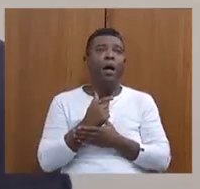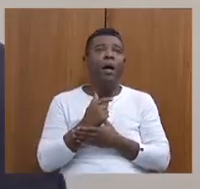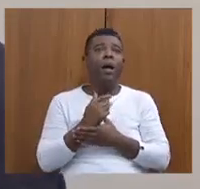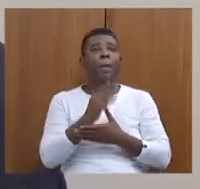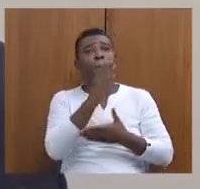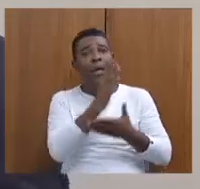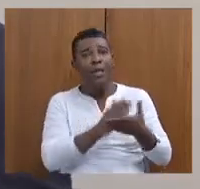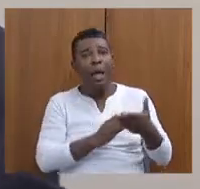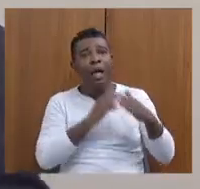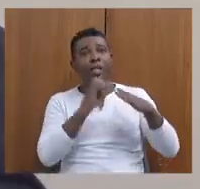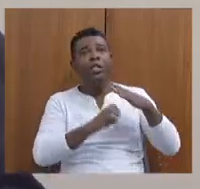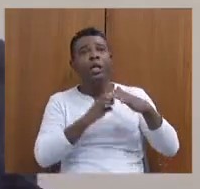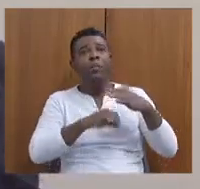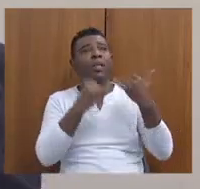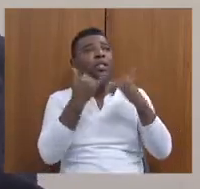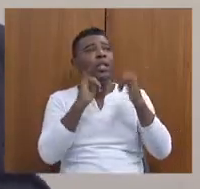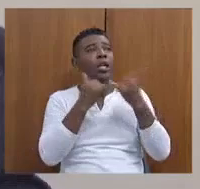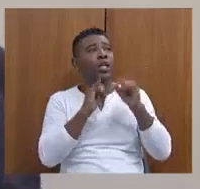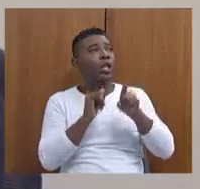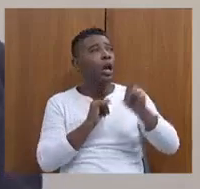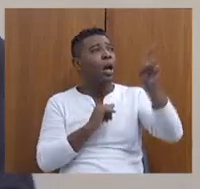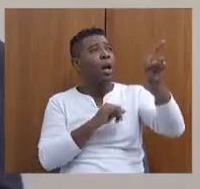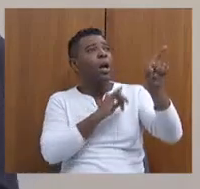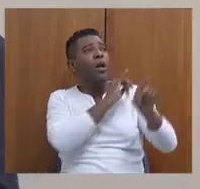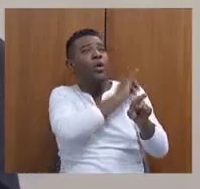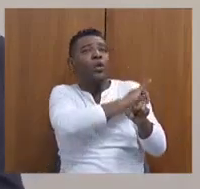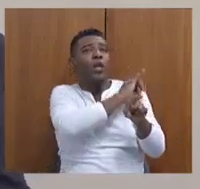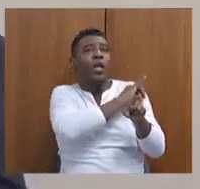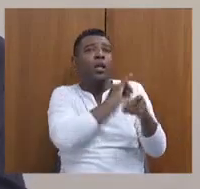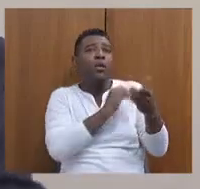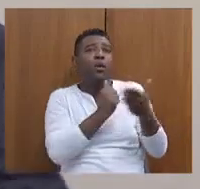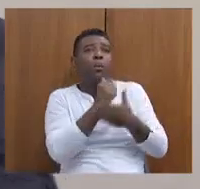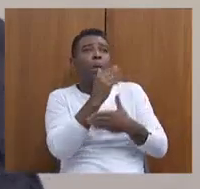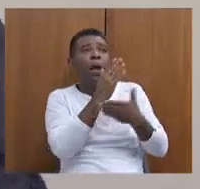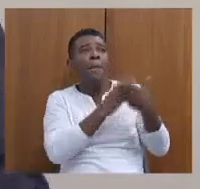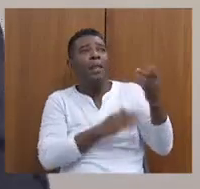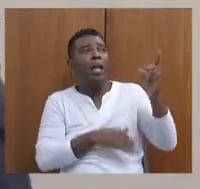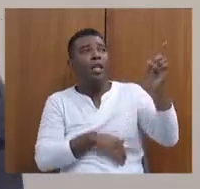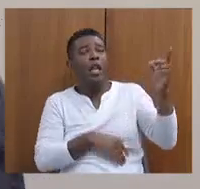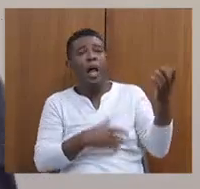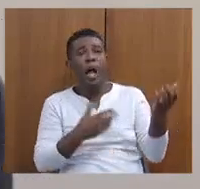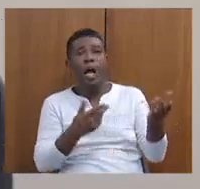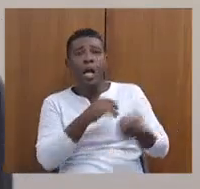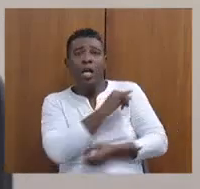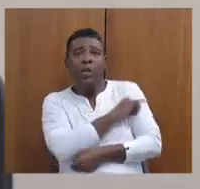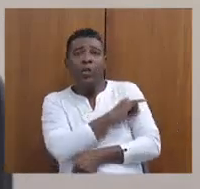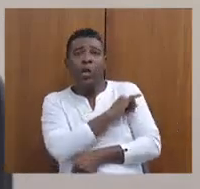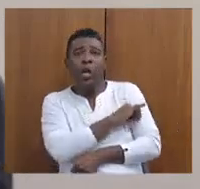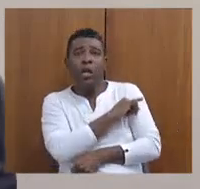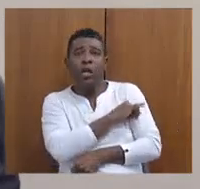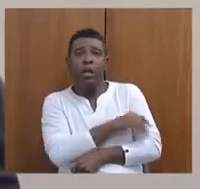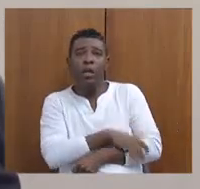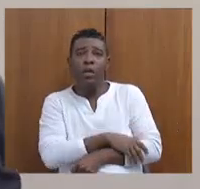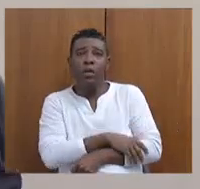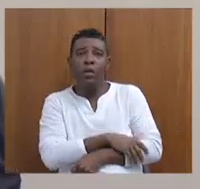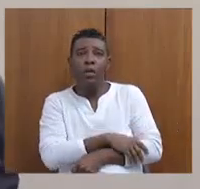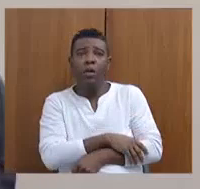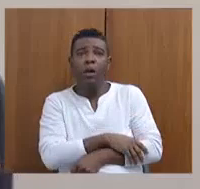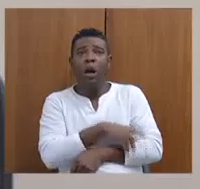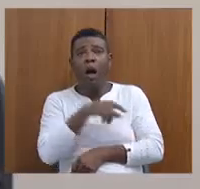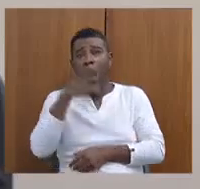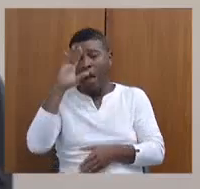Janeiro precisando de energia dentro do Estado decidiu se no passado me diziam política